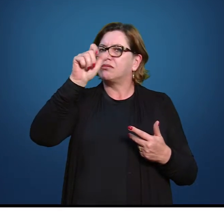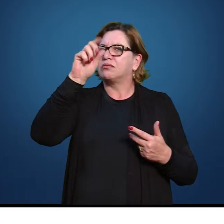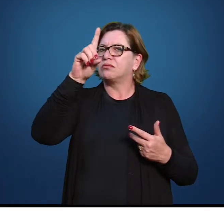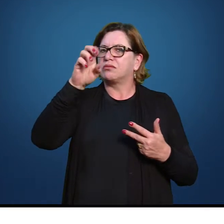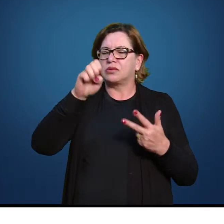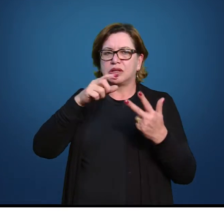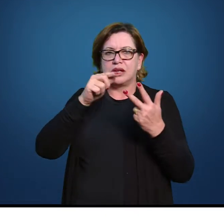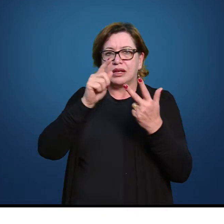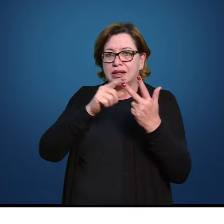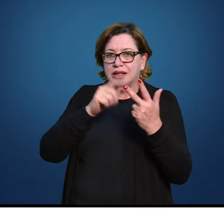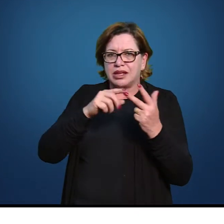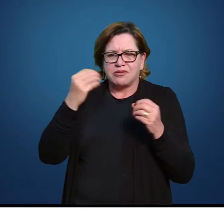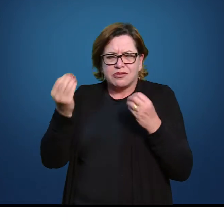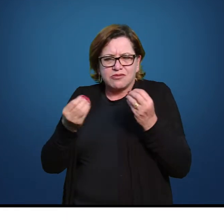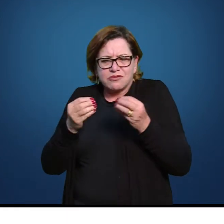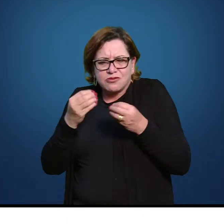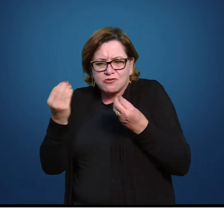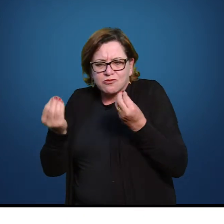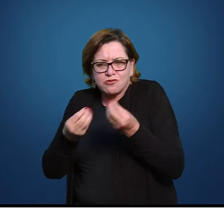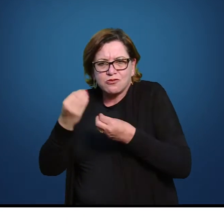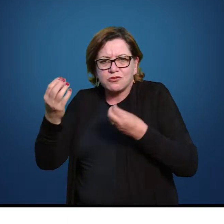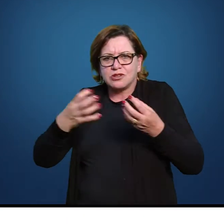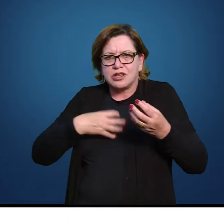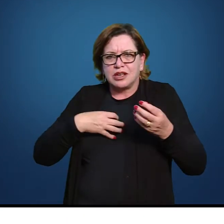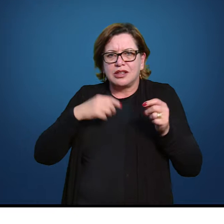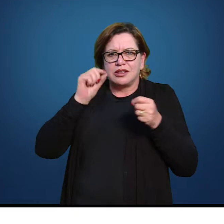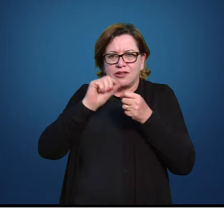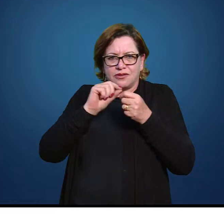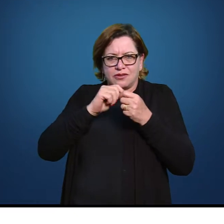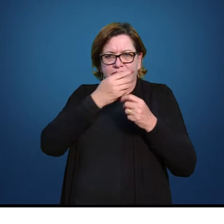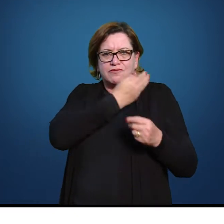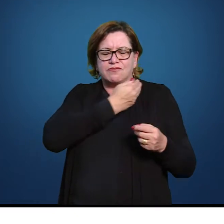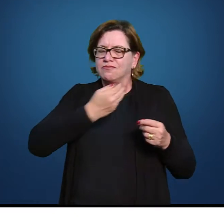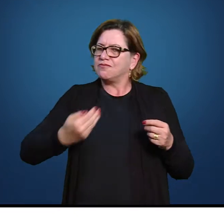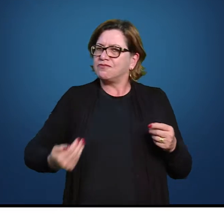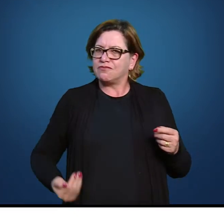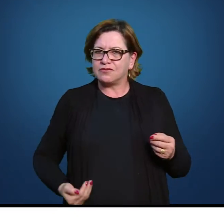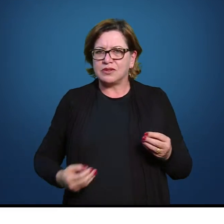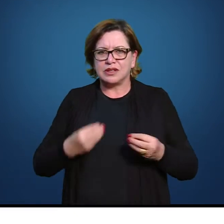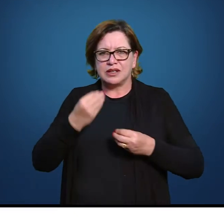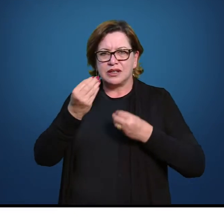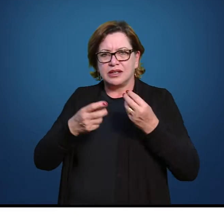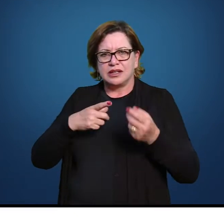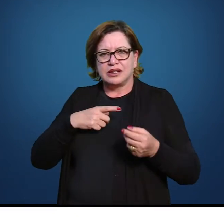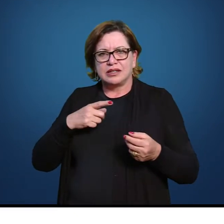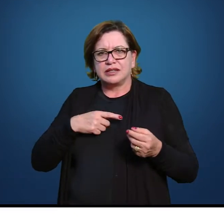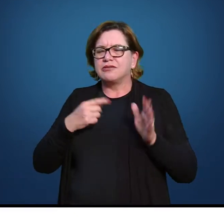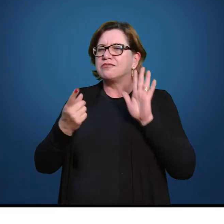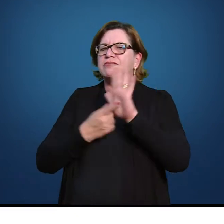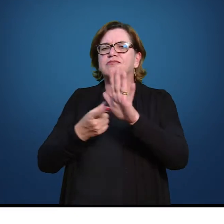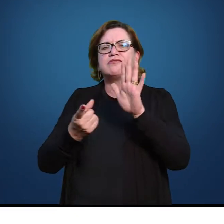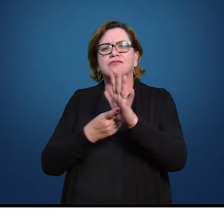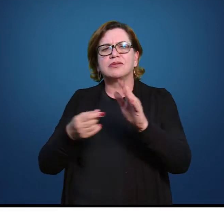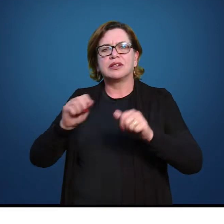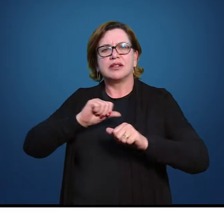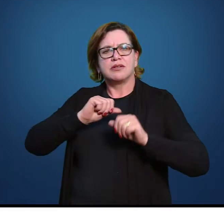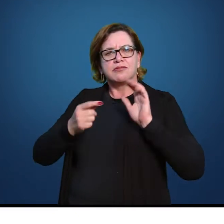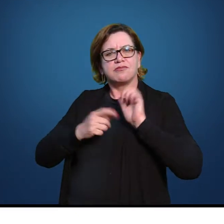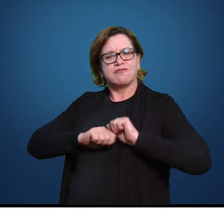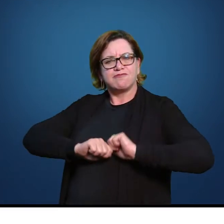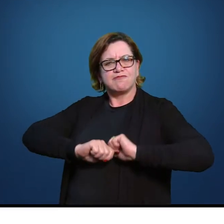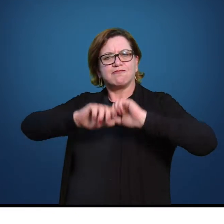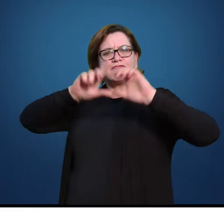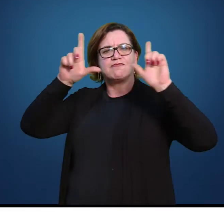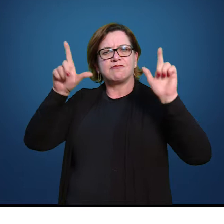respeito ao caráter do que é feito em público e em nome do público, que implica na visibilidade e transparência